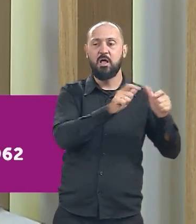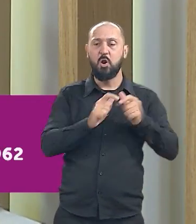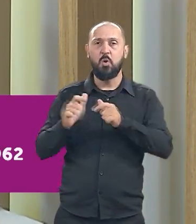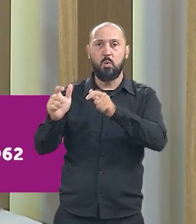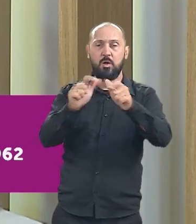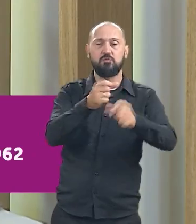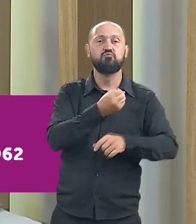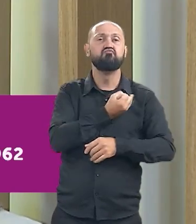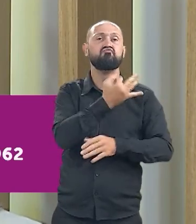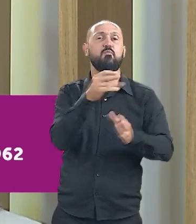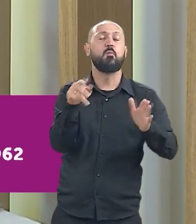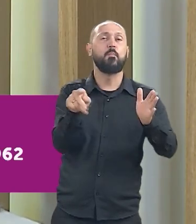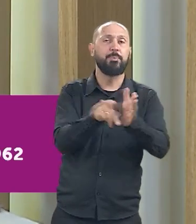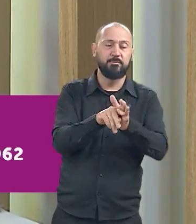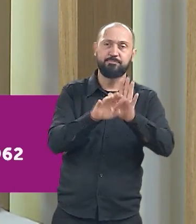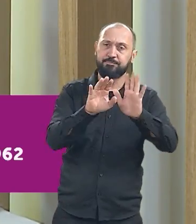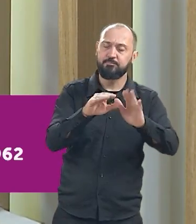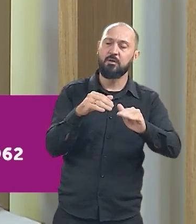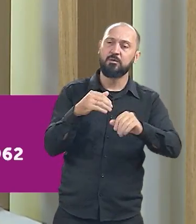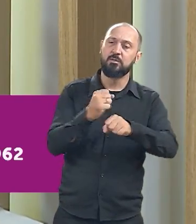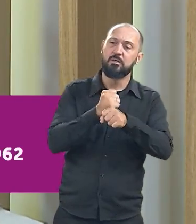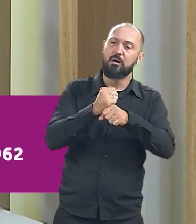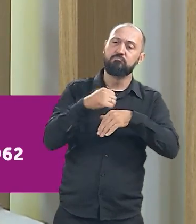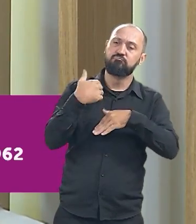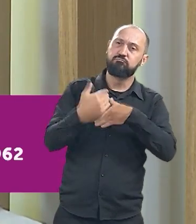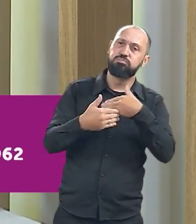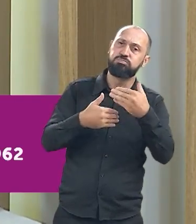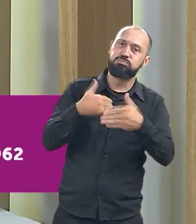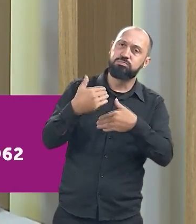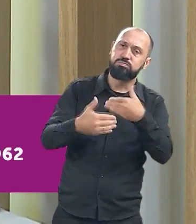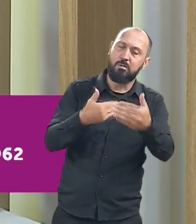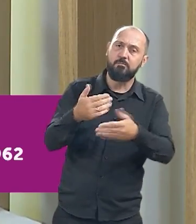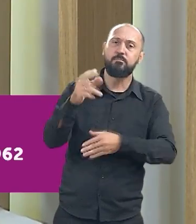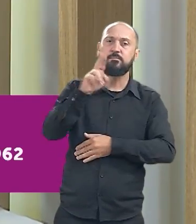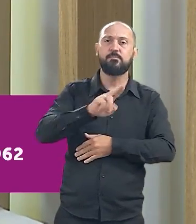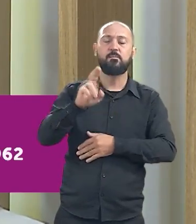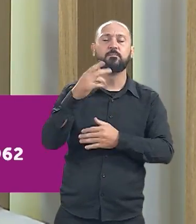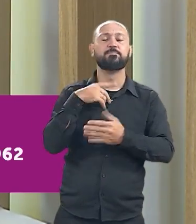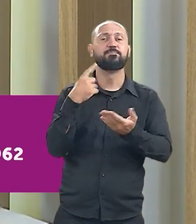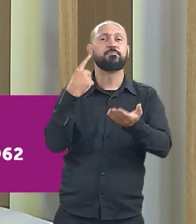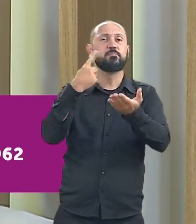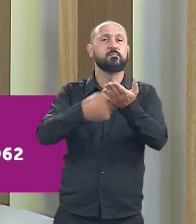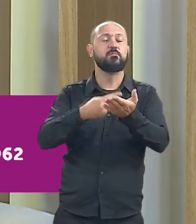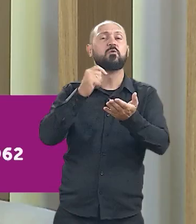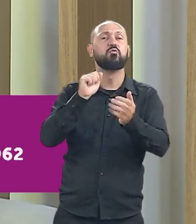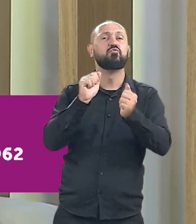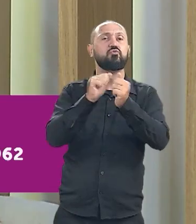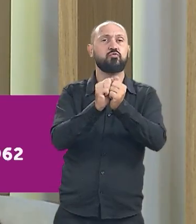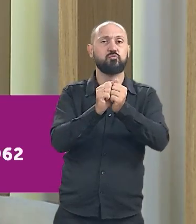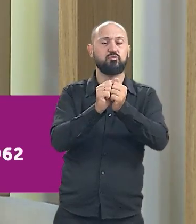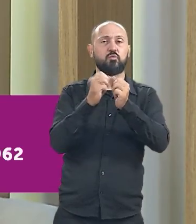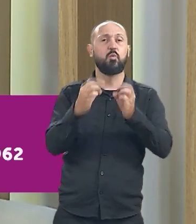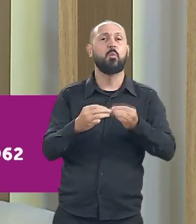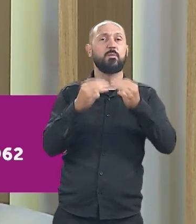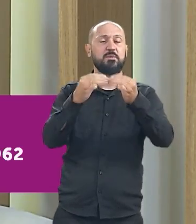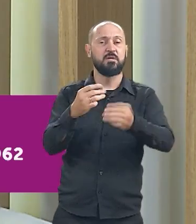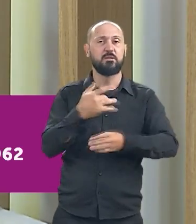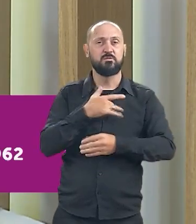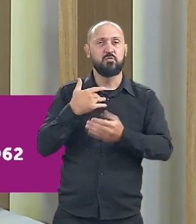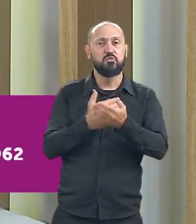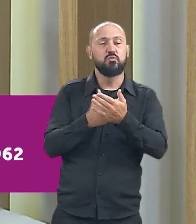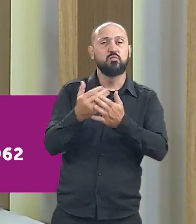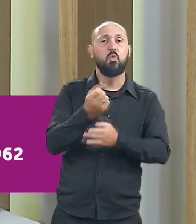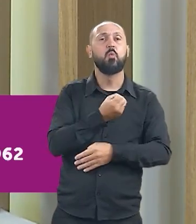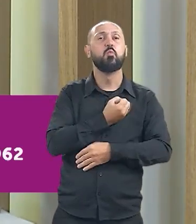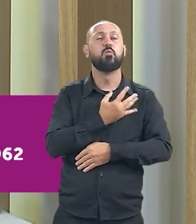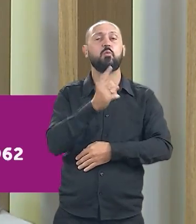número. Tá? Depois, com o passar do tempo, e através de um convênio com o Ministério da Saúde, que se introduziu esse